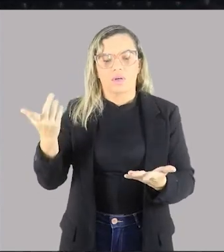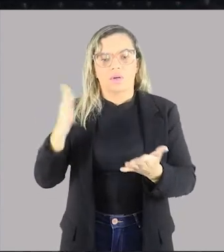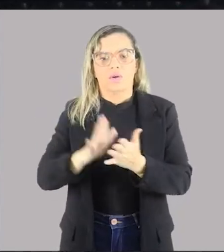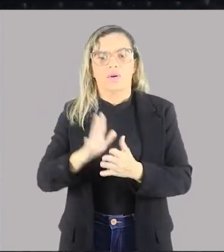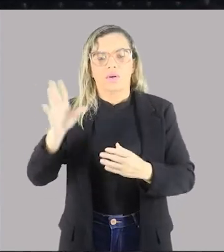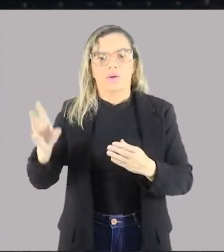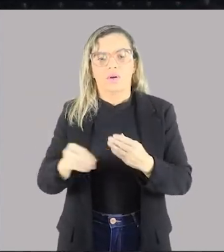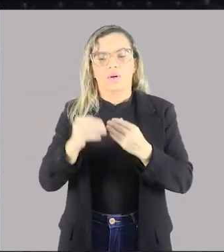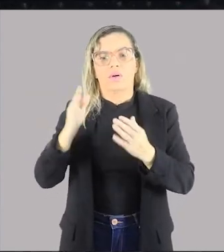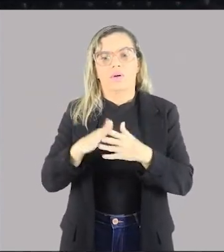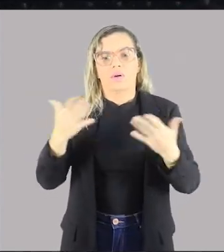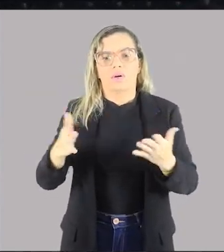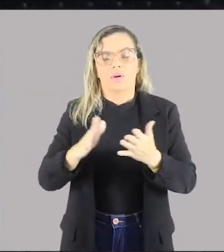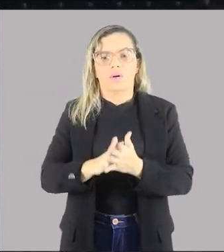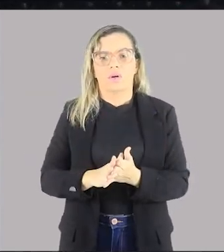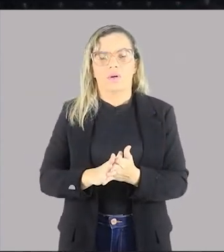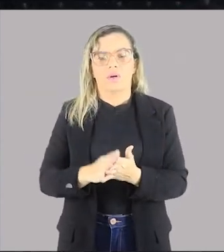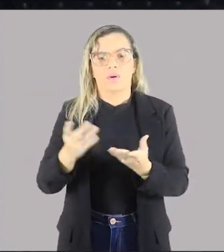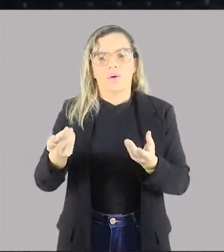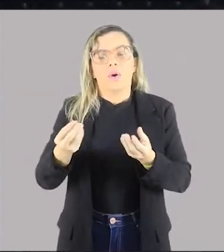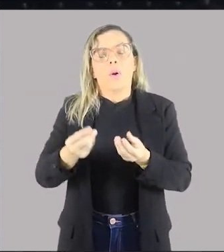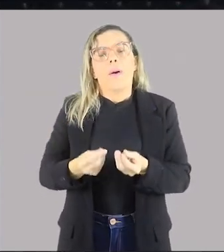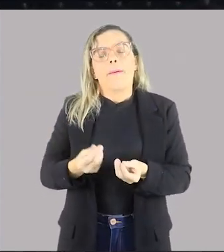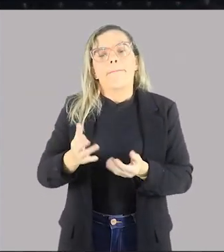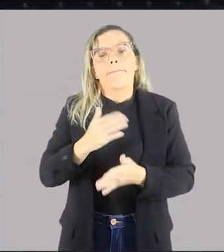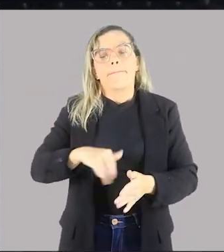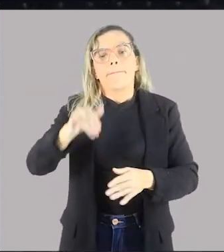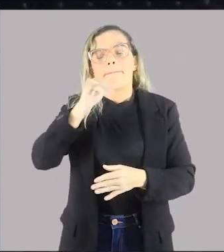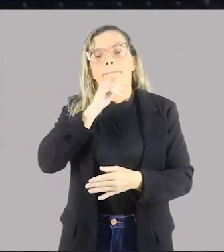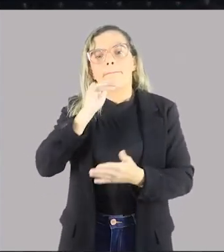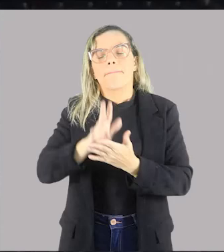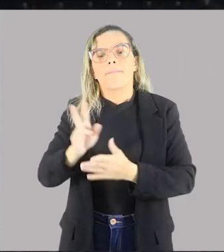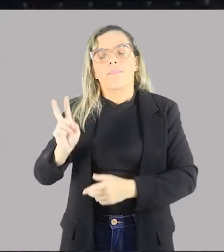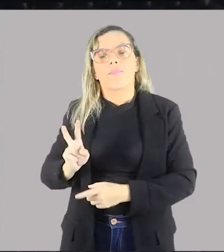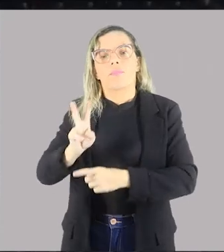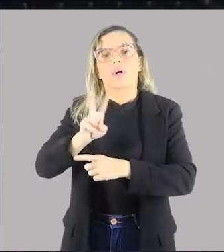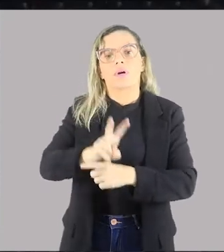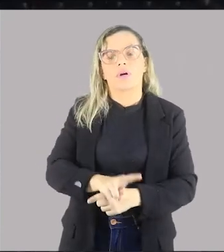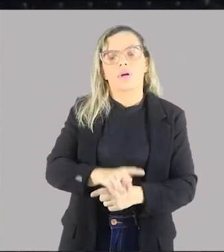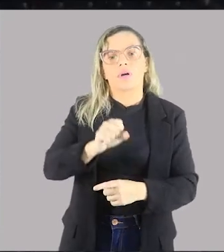no serviço público. Não é possível emprestar, por exemplo, dinheiro a juros